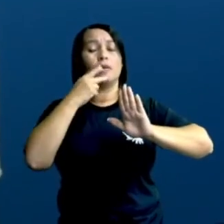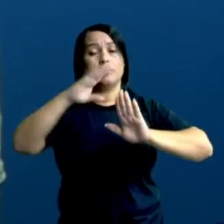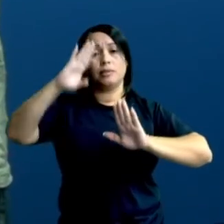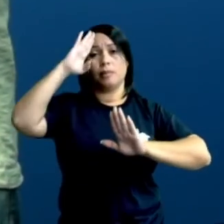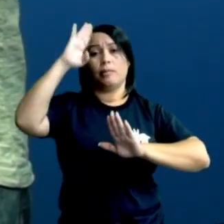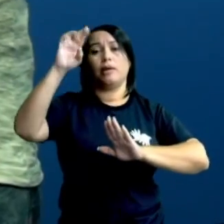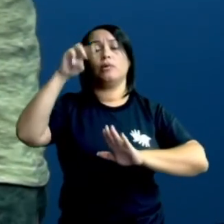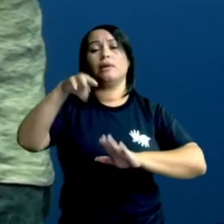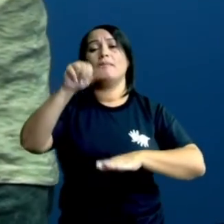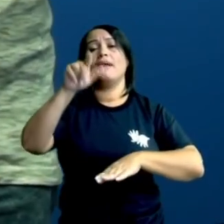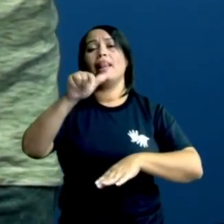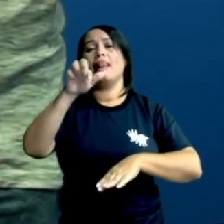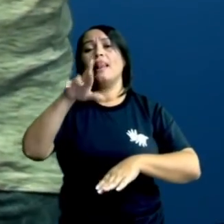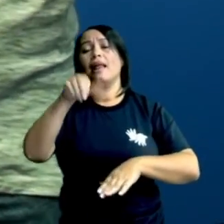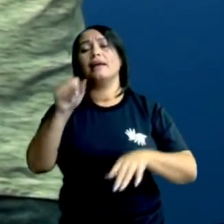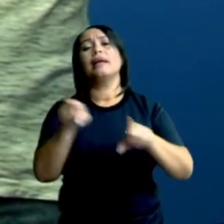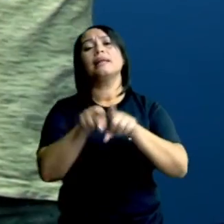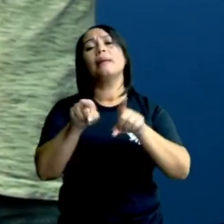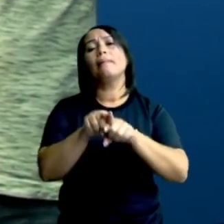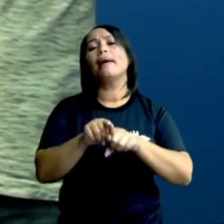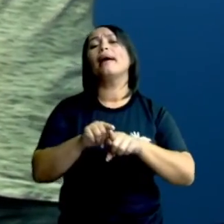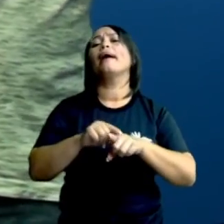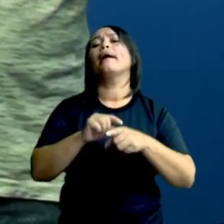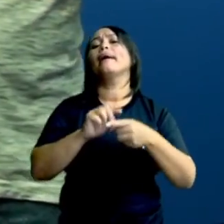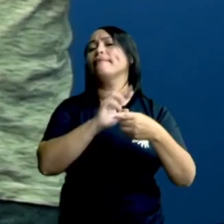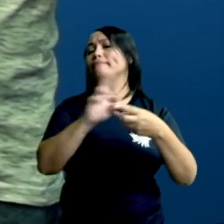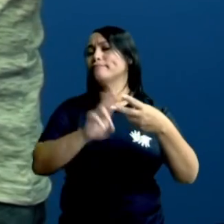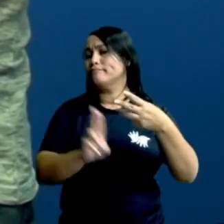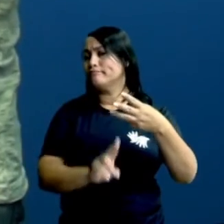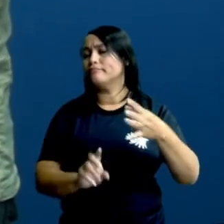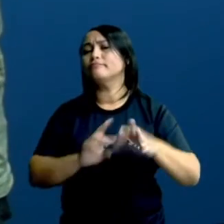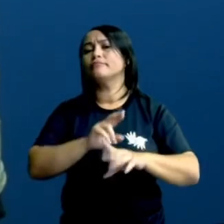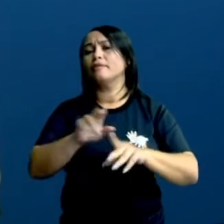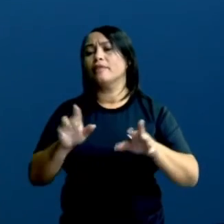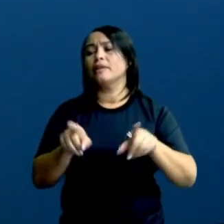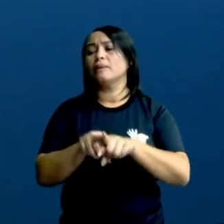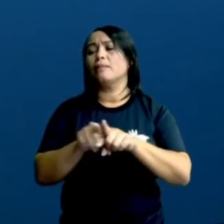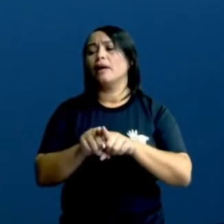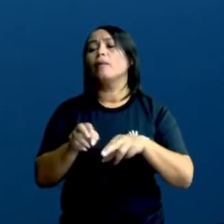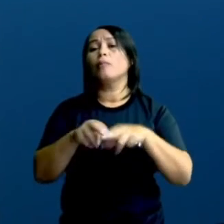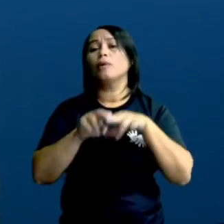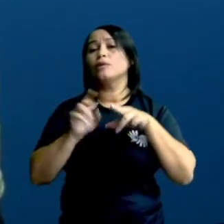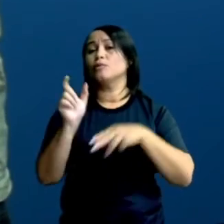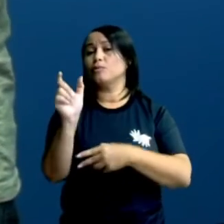Brasil, também pela doença de Chagas, de trypanosomíase, tanto que ganhou o seu nome.